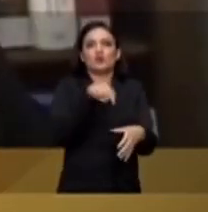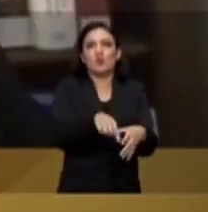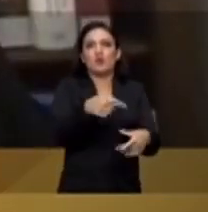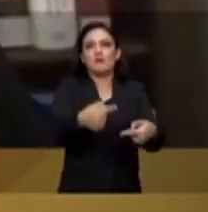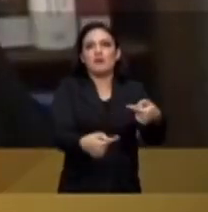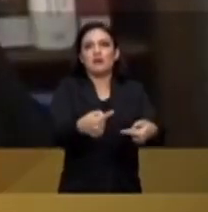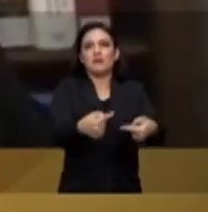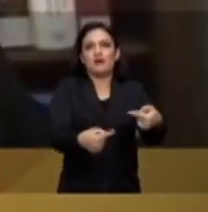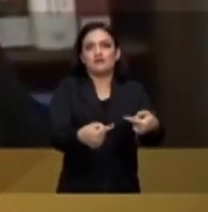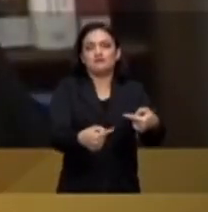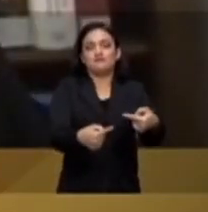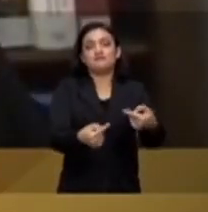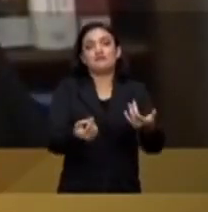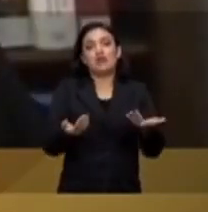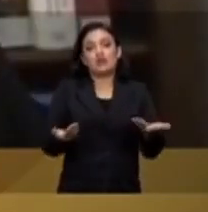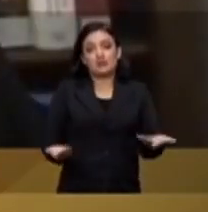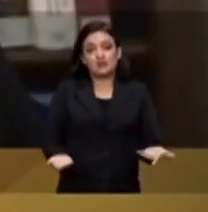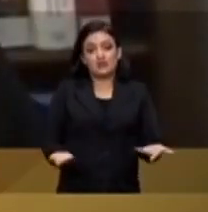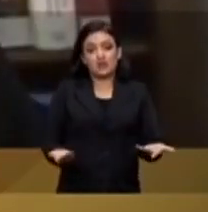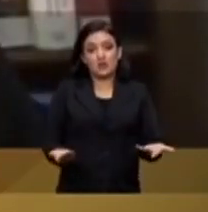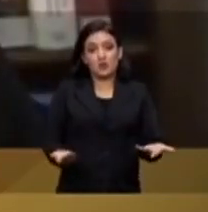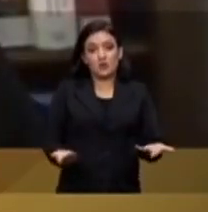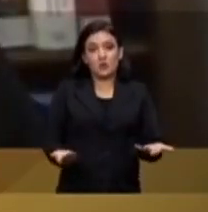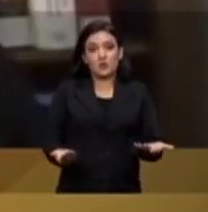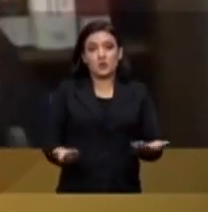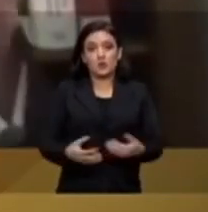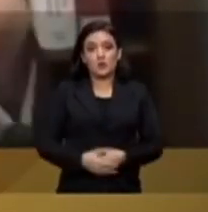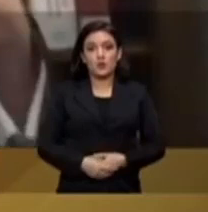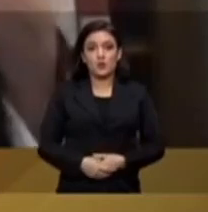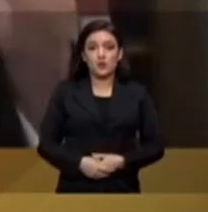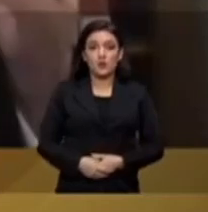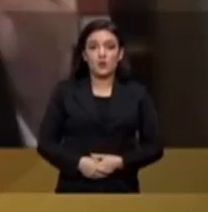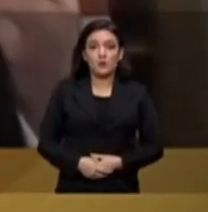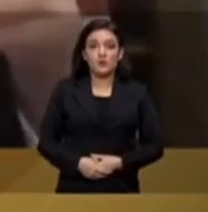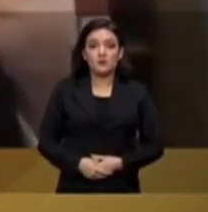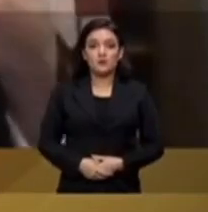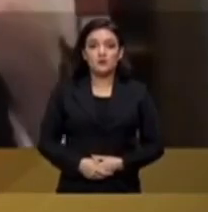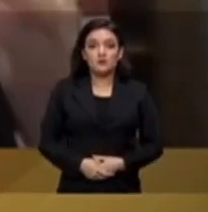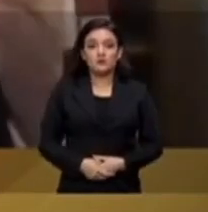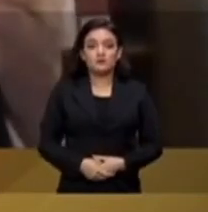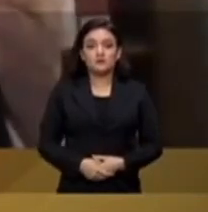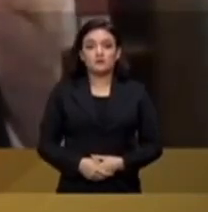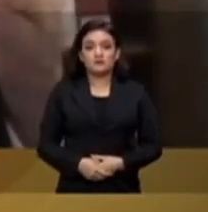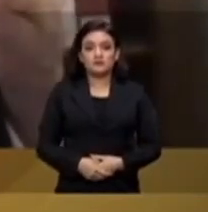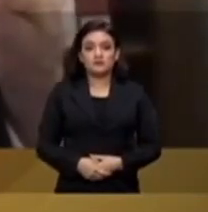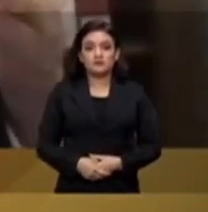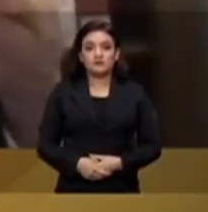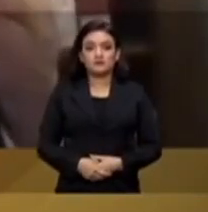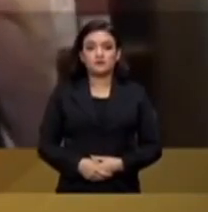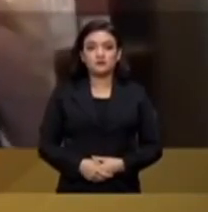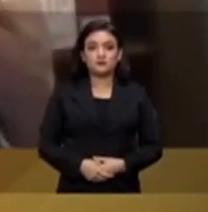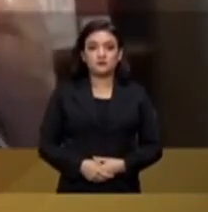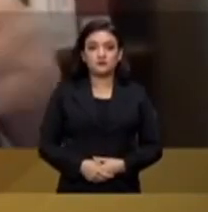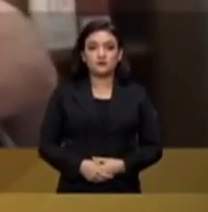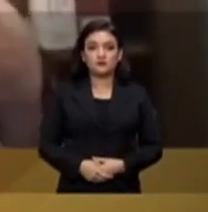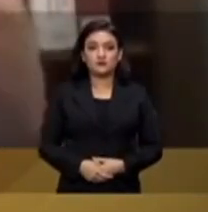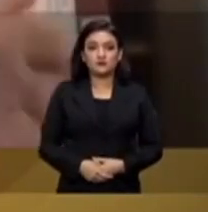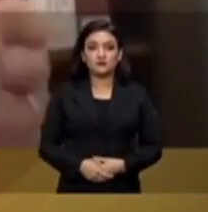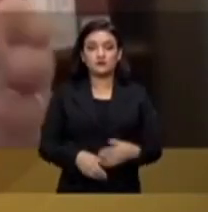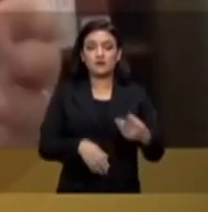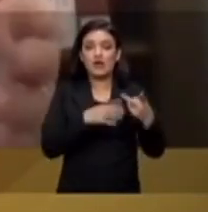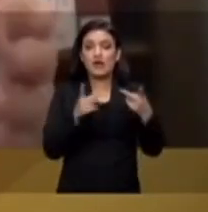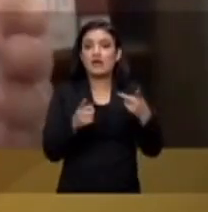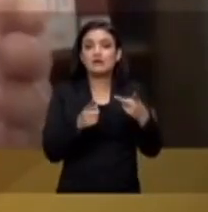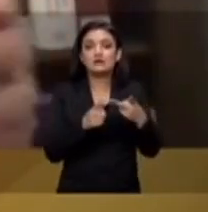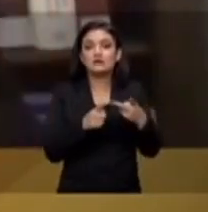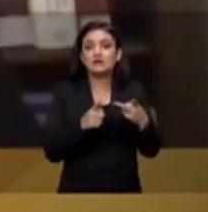meu ver, senhor presidente, a segunda decisão não poderia, de forma nenhuma, ter sido